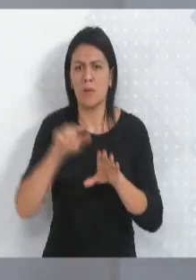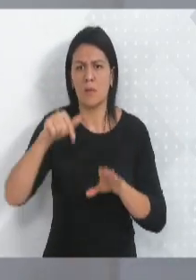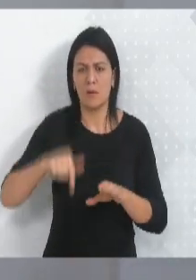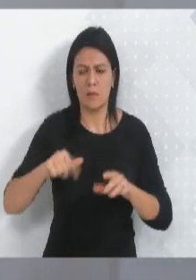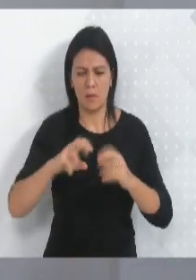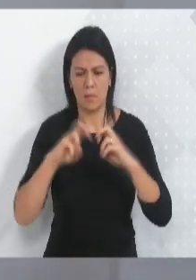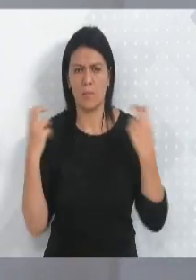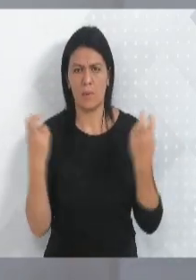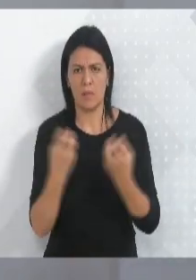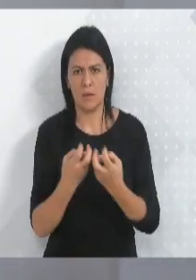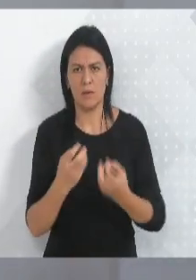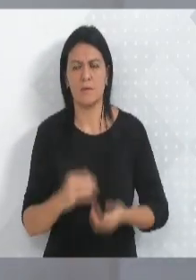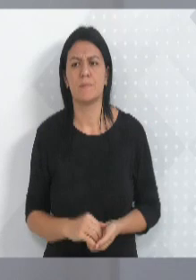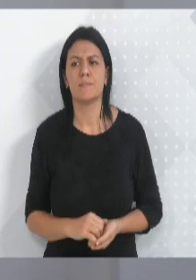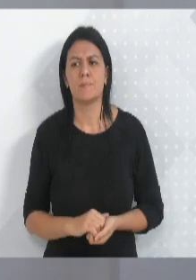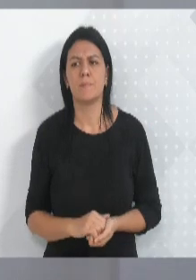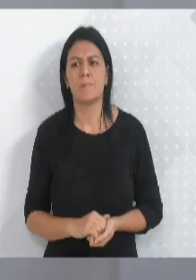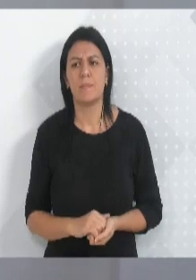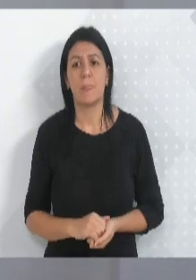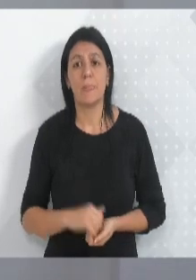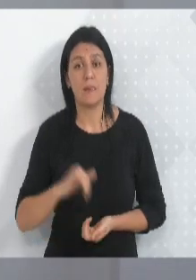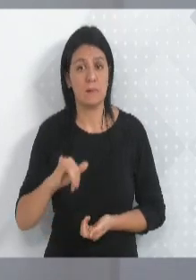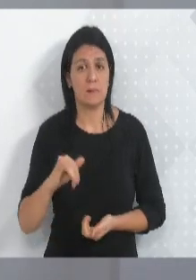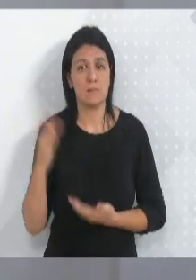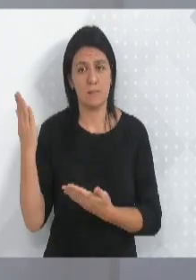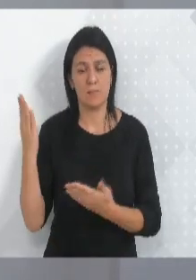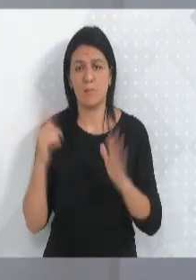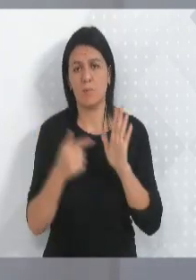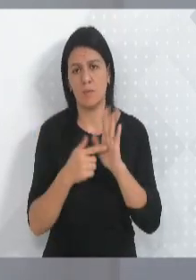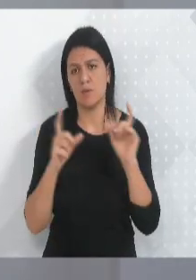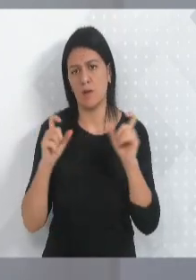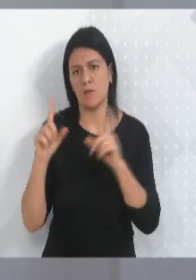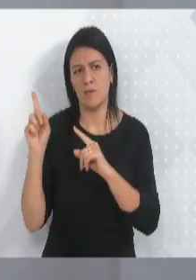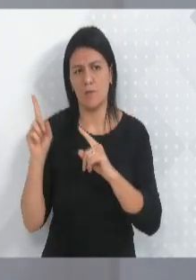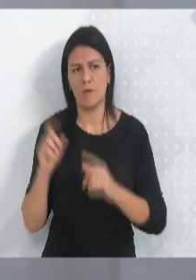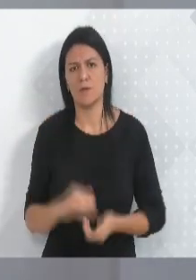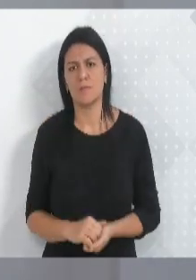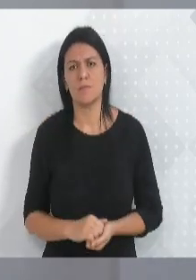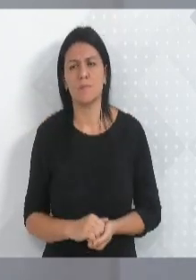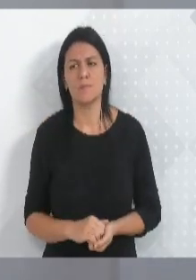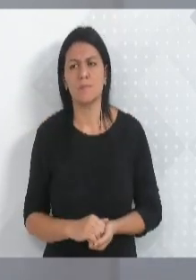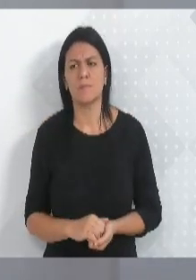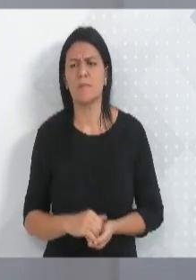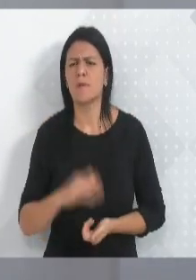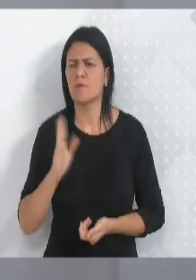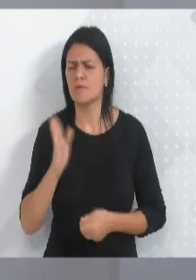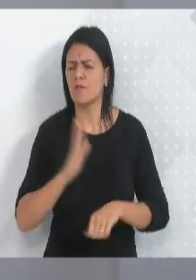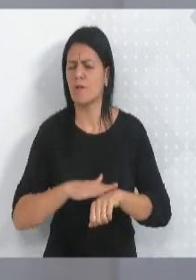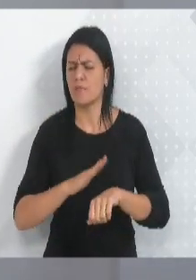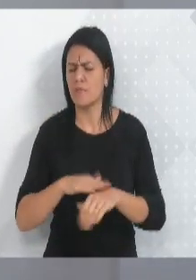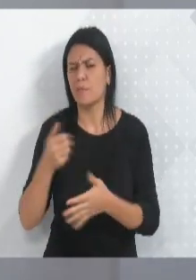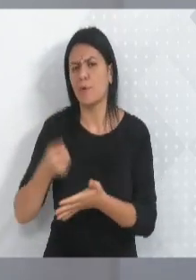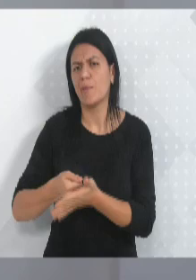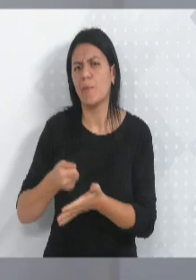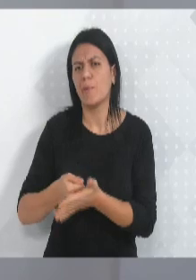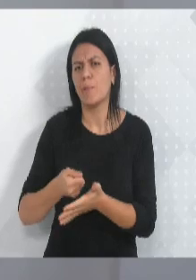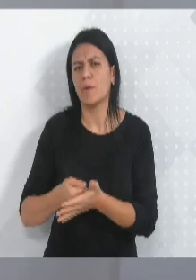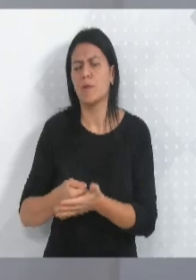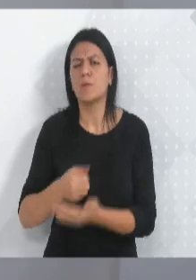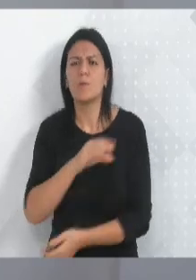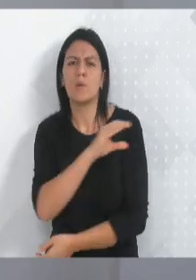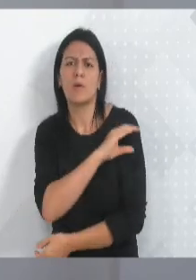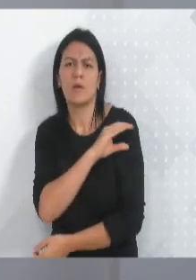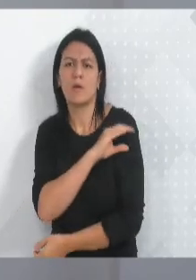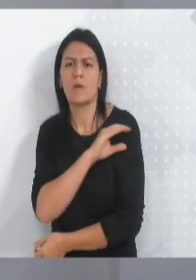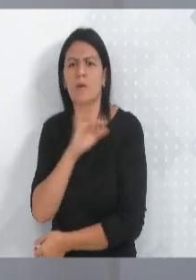plenária. Senhores, se o senhor aí puder fazer a gentileza, há de tempo, muito tempo a gente vem cobrando com relação ao CI Frei